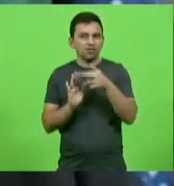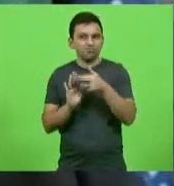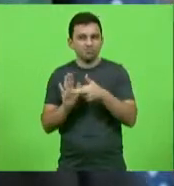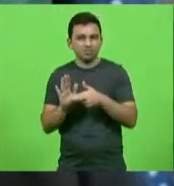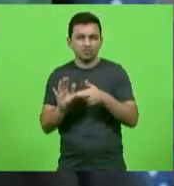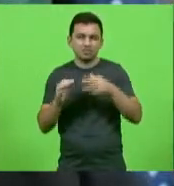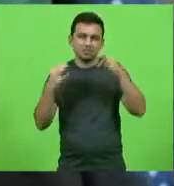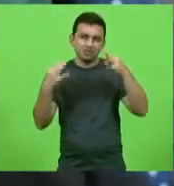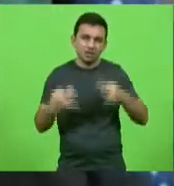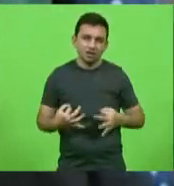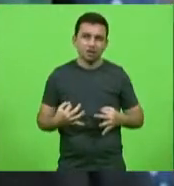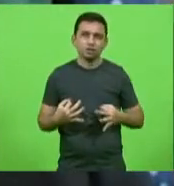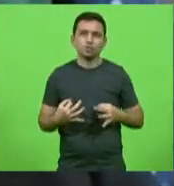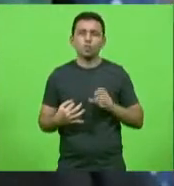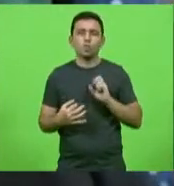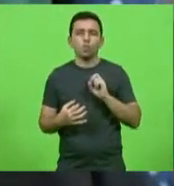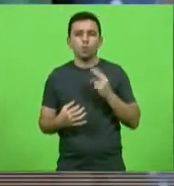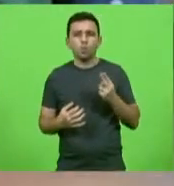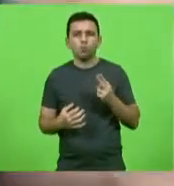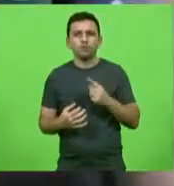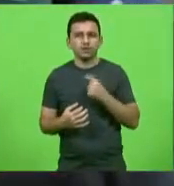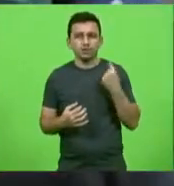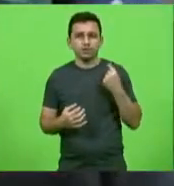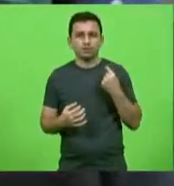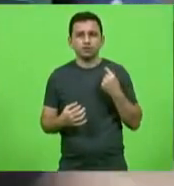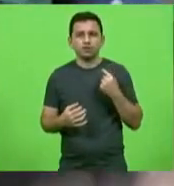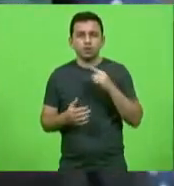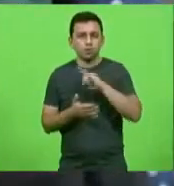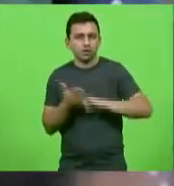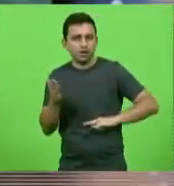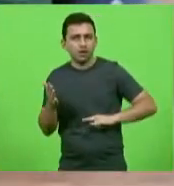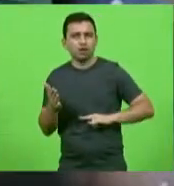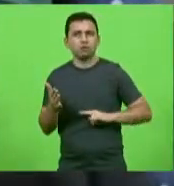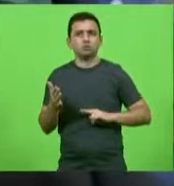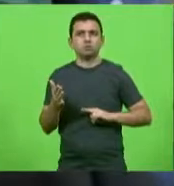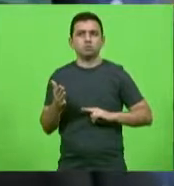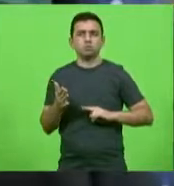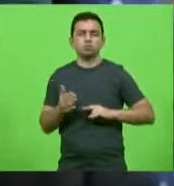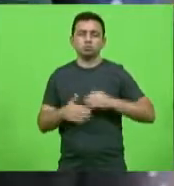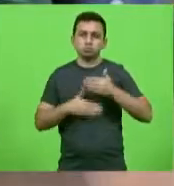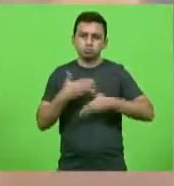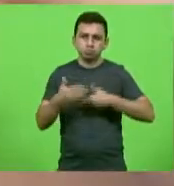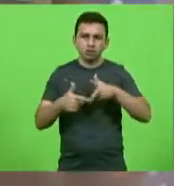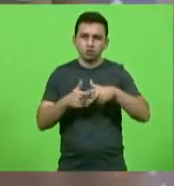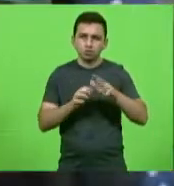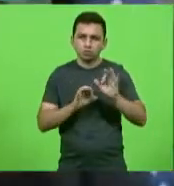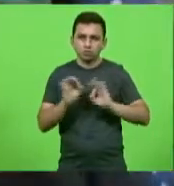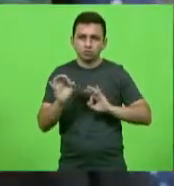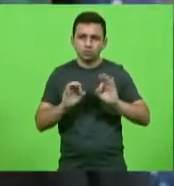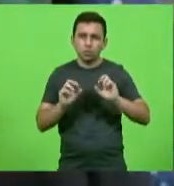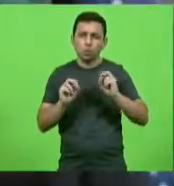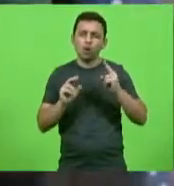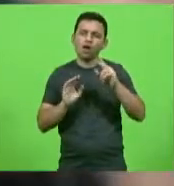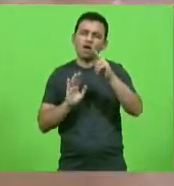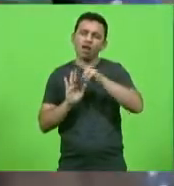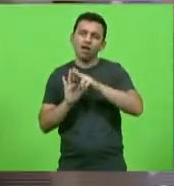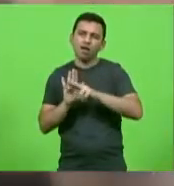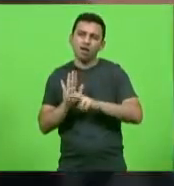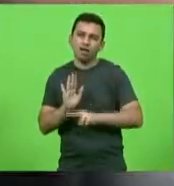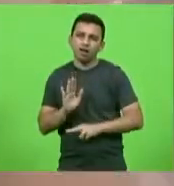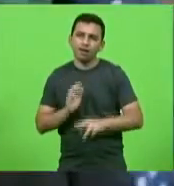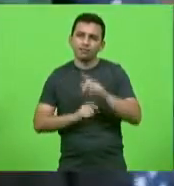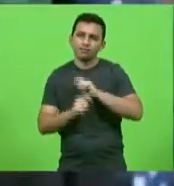de conduta ou validade de atos, contratos, ajustes, processos ou normas administrativas,